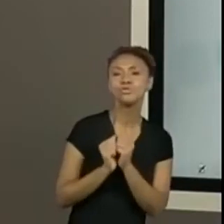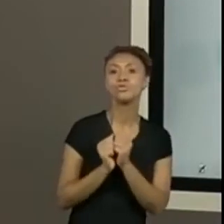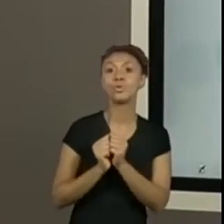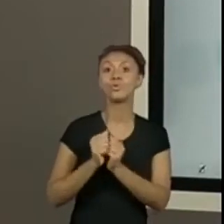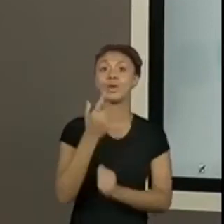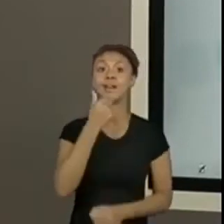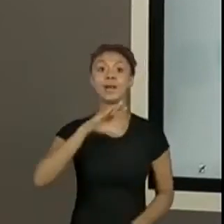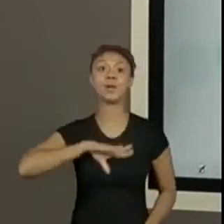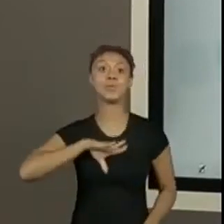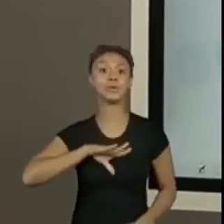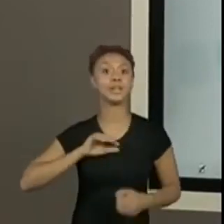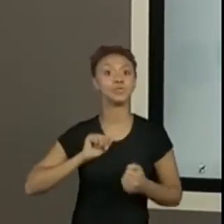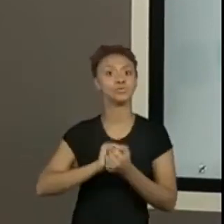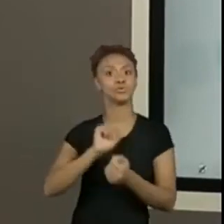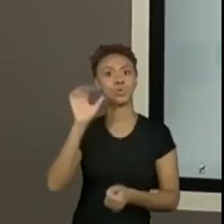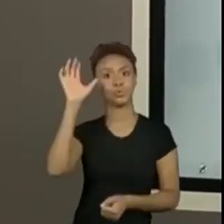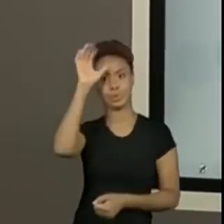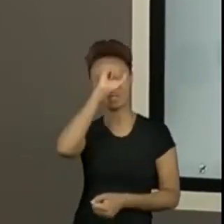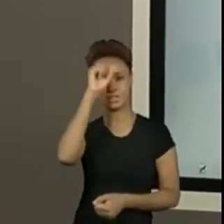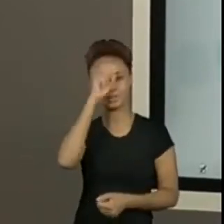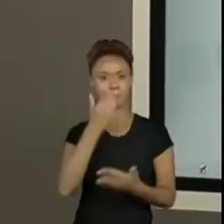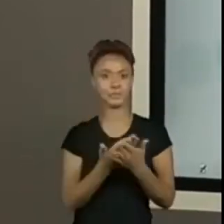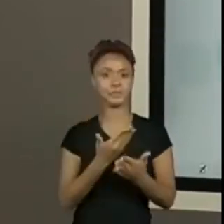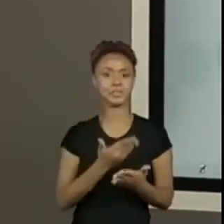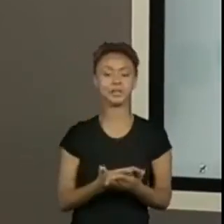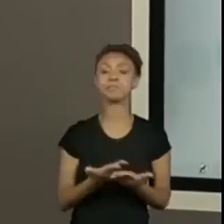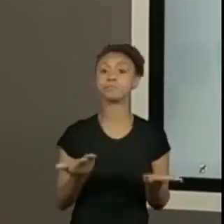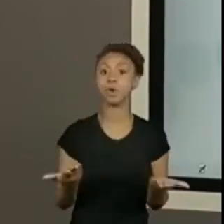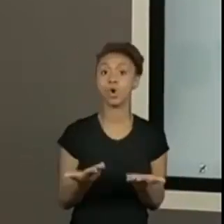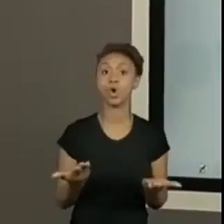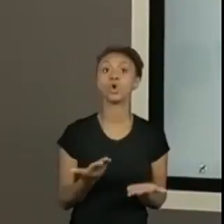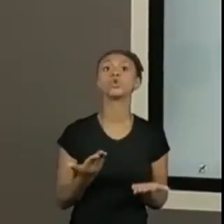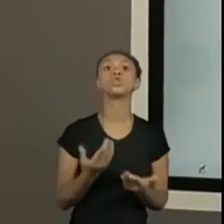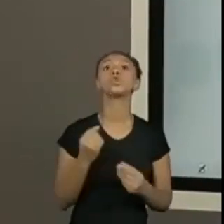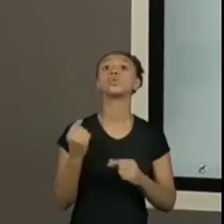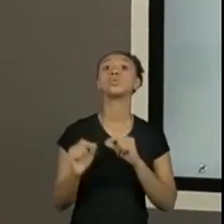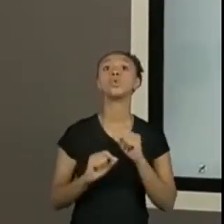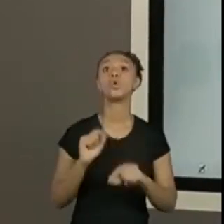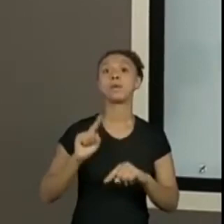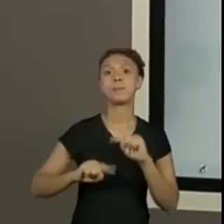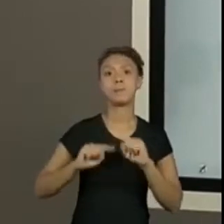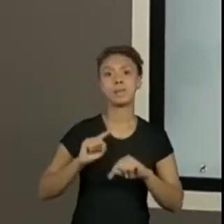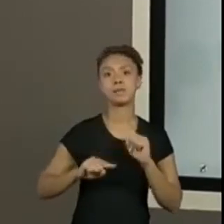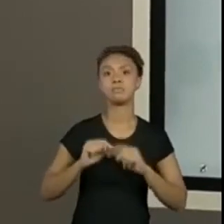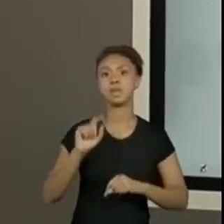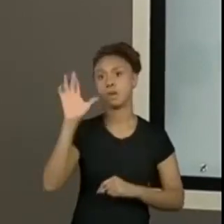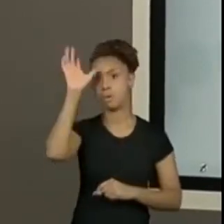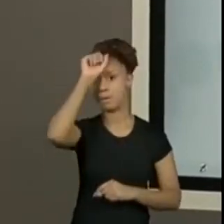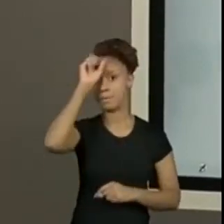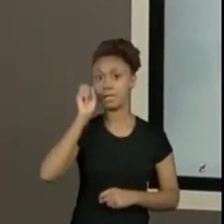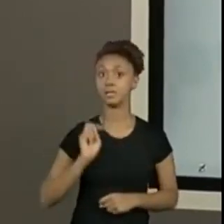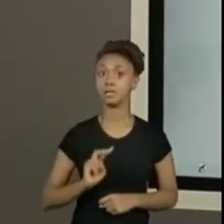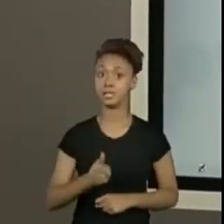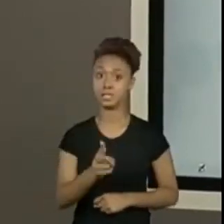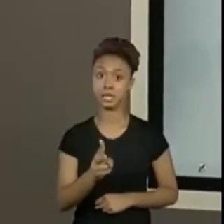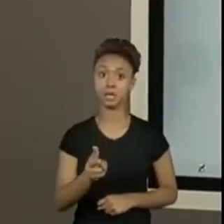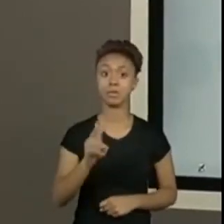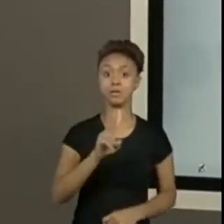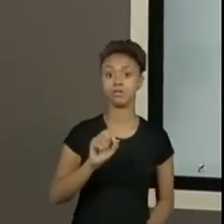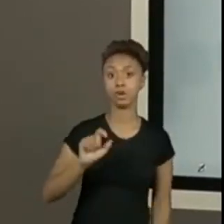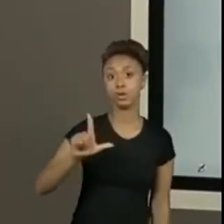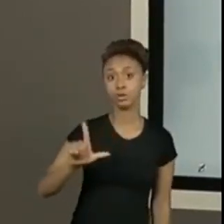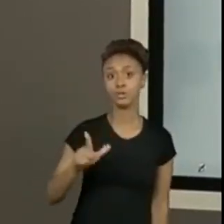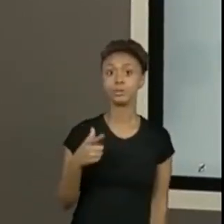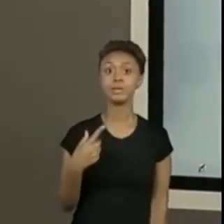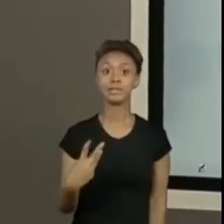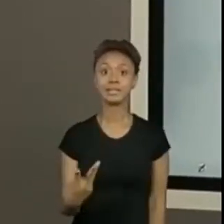língua portuguesa. Esta semana nós estamos trabalhando o material Aprender Sempre, volume 3, e hoje as aulas